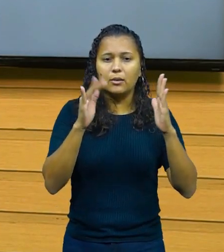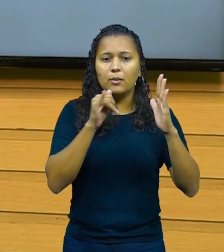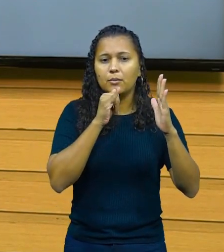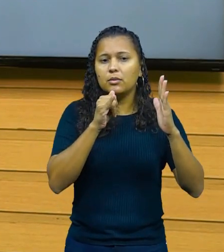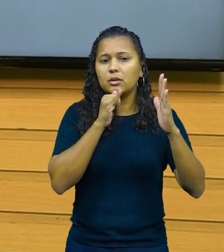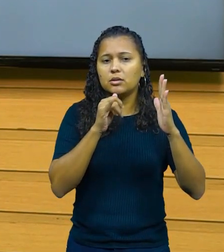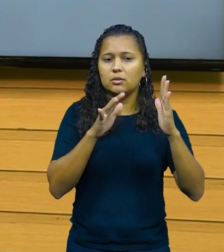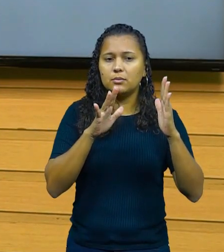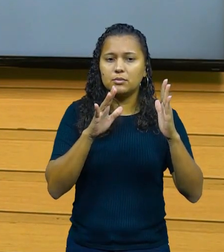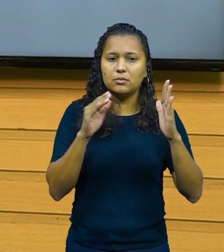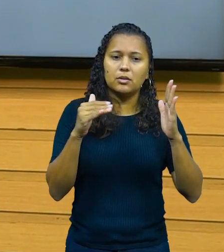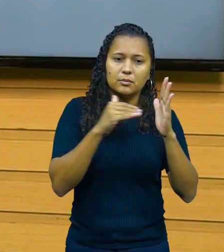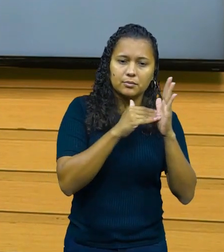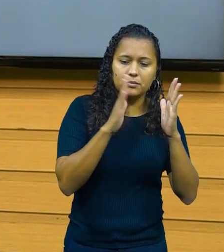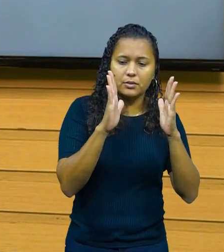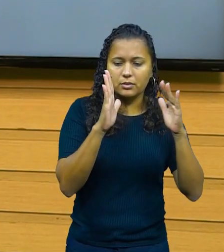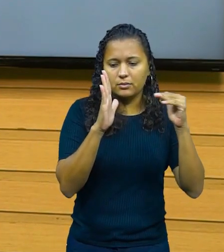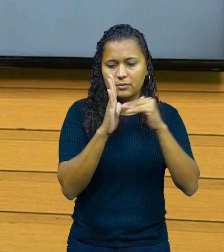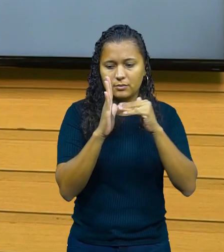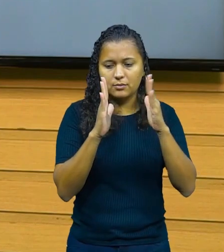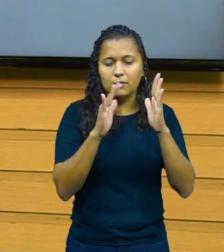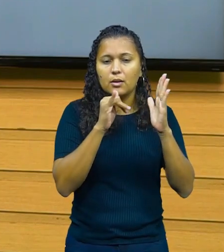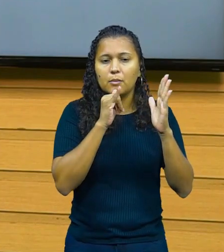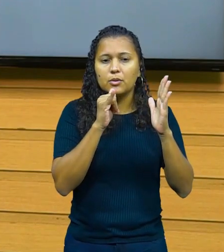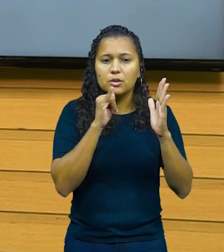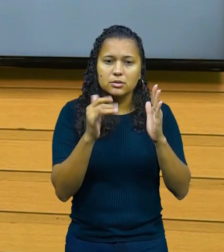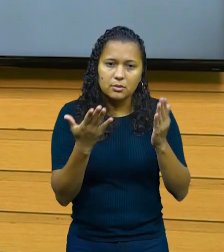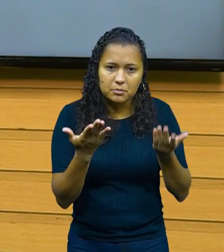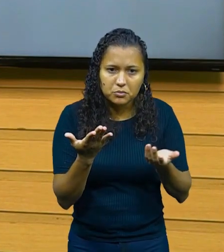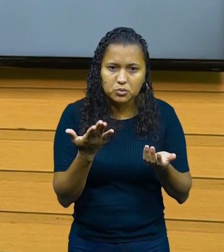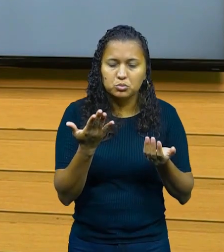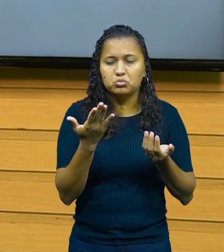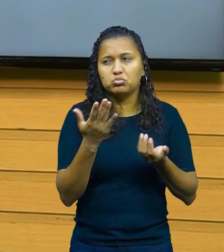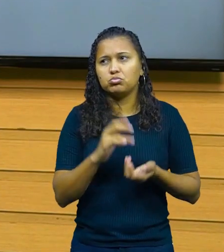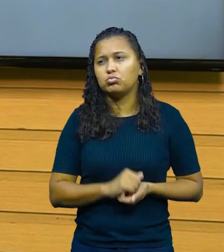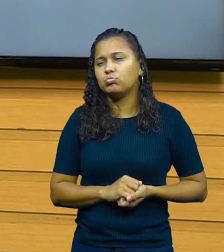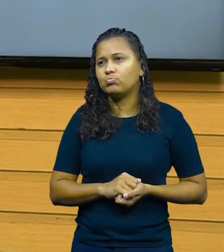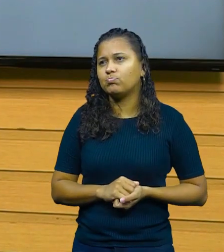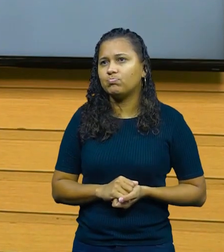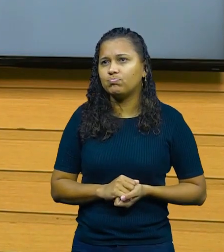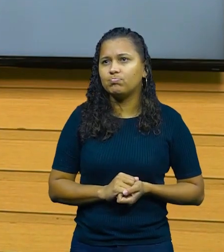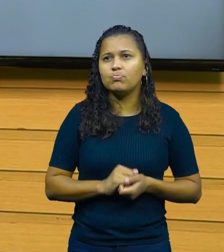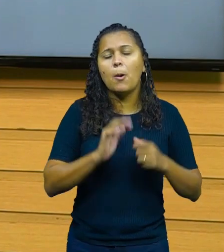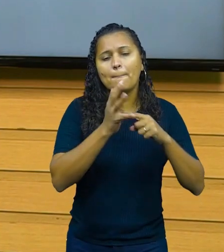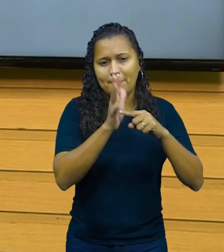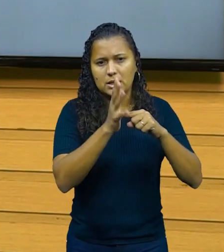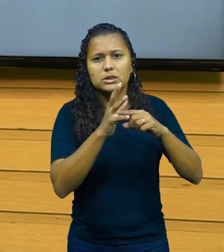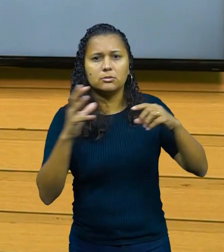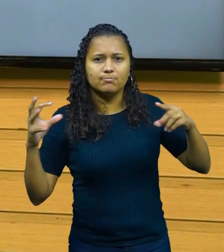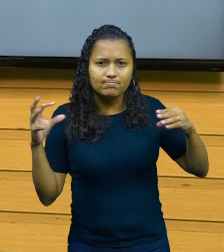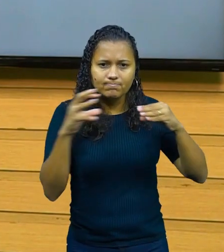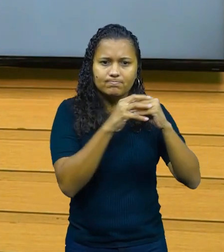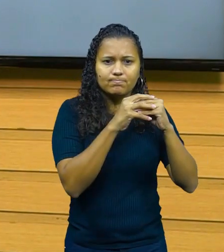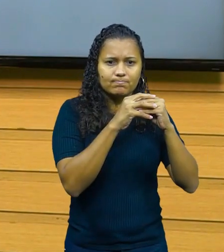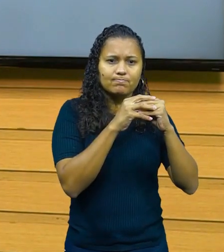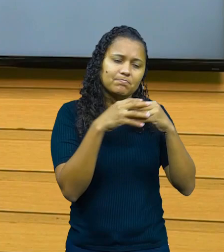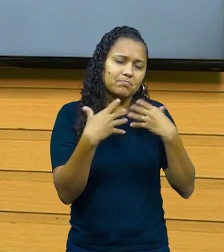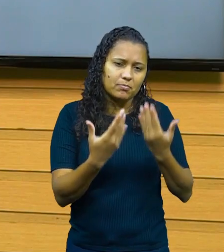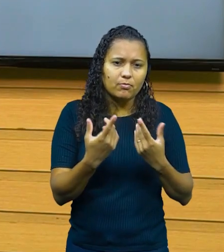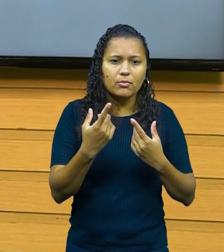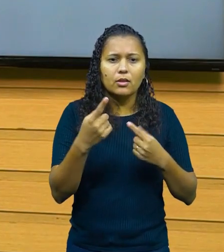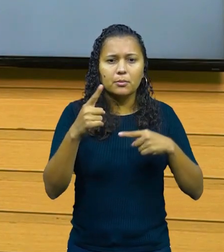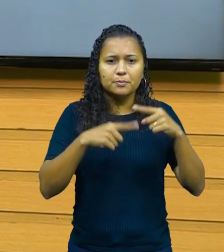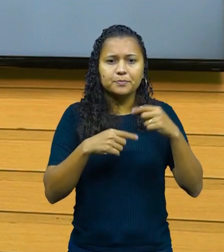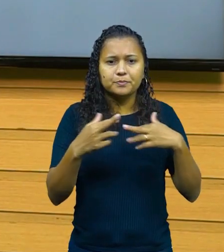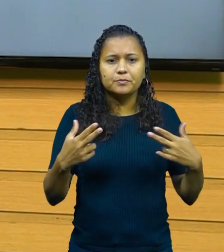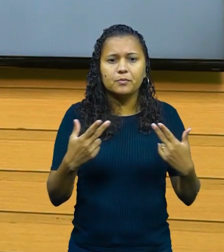o campo por onde você pode transitar. Então, por exemplo, você vai fazer uma peça que vai se encaixar em um determinado componente.